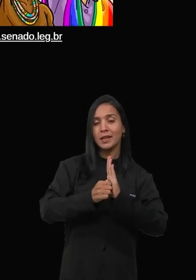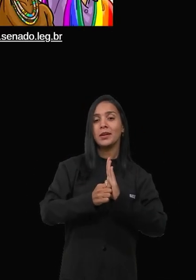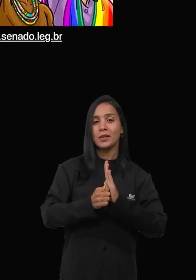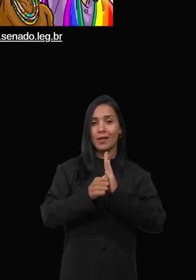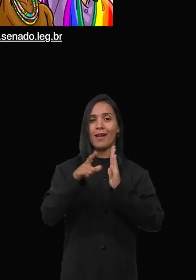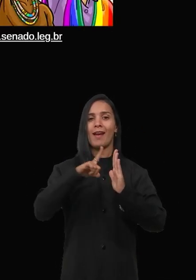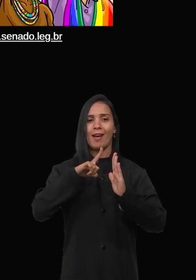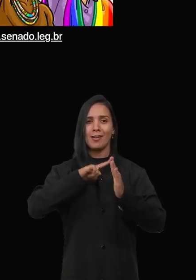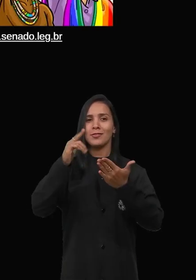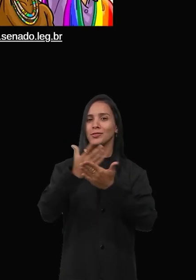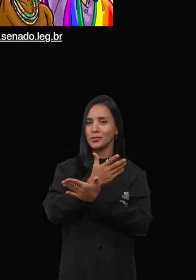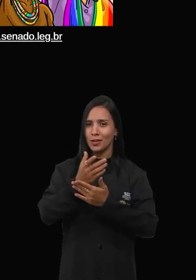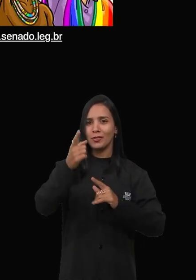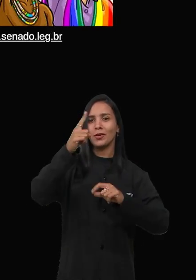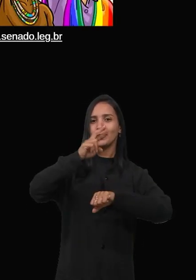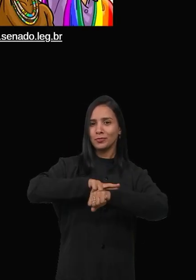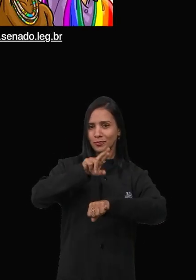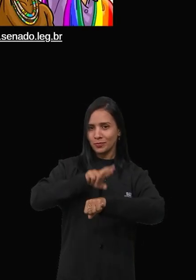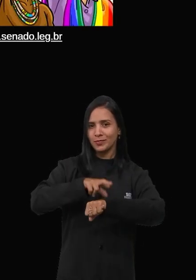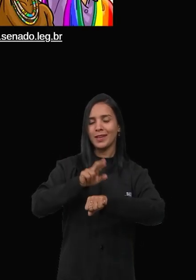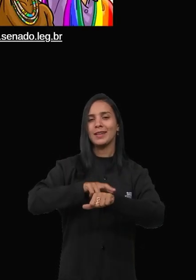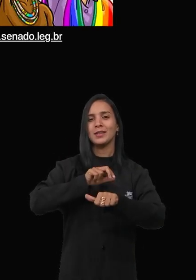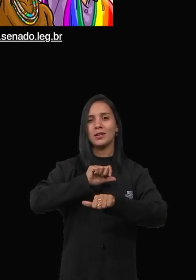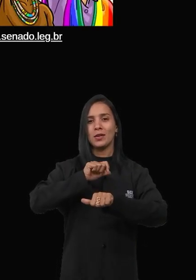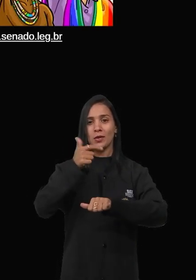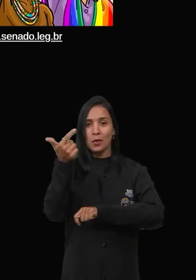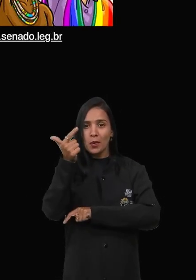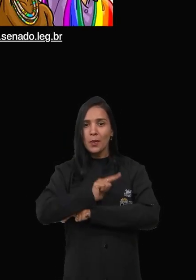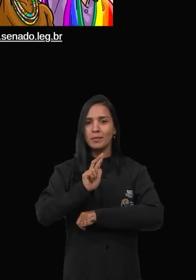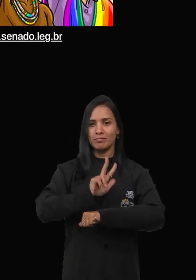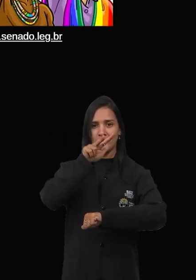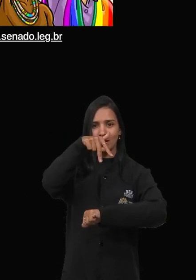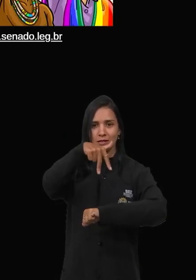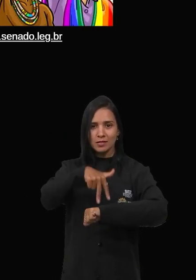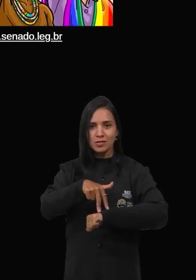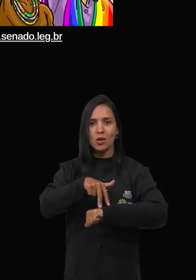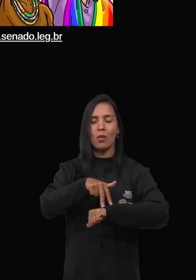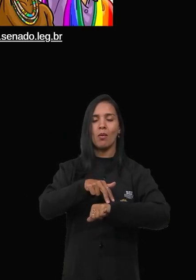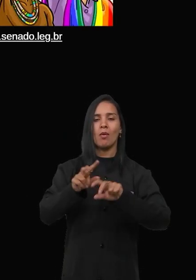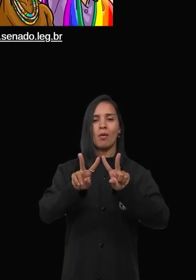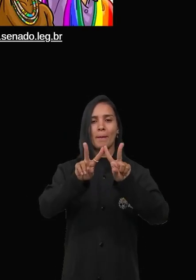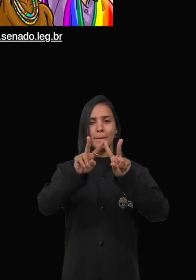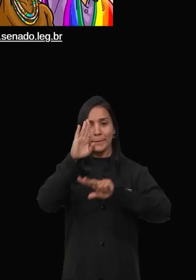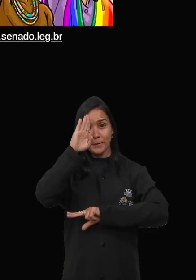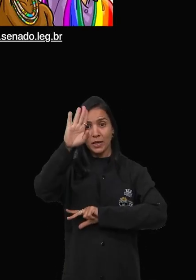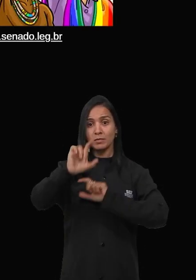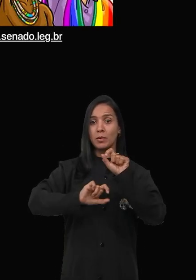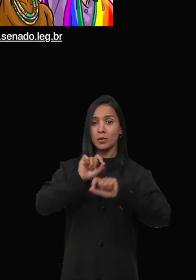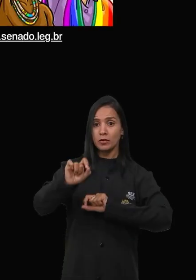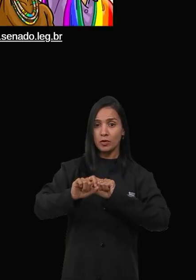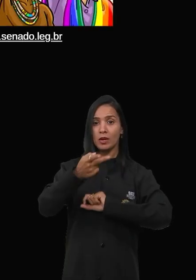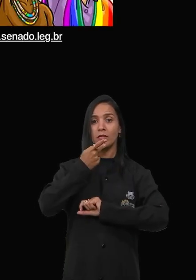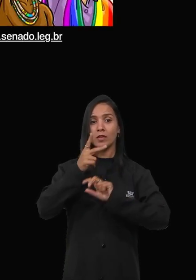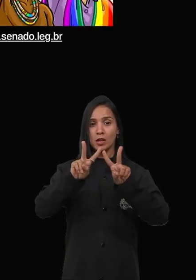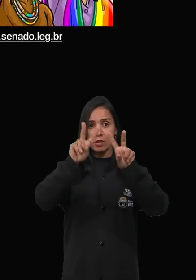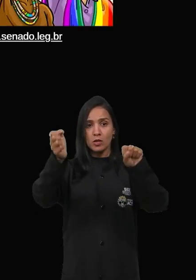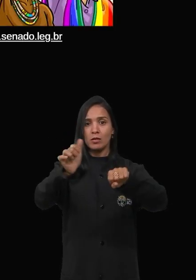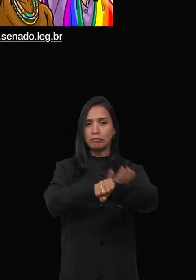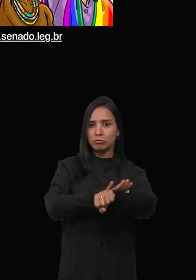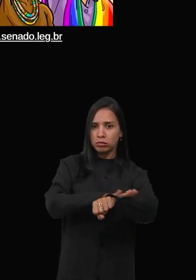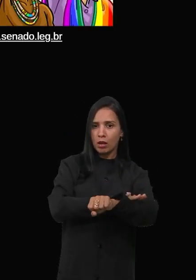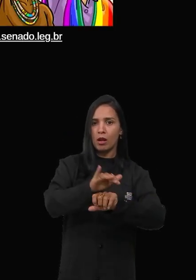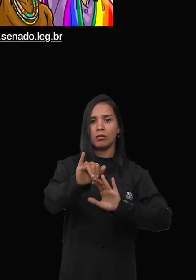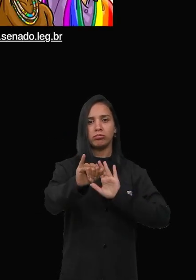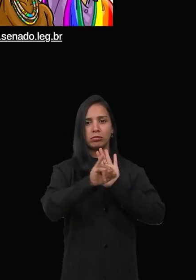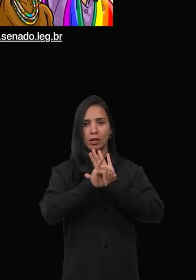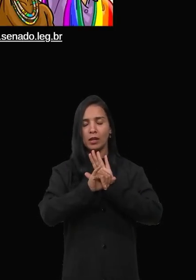funk e o pop têm abordado temas como racismo, desigualdade, a identidade.